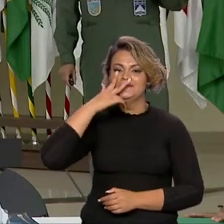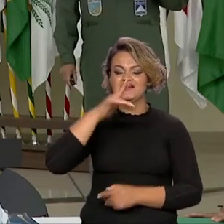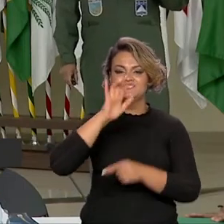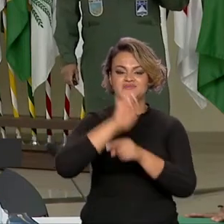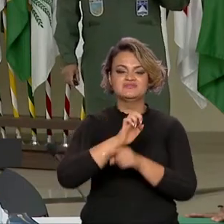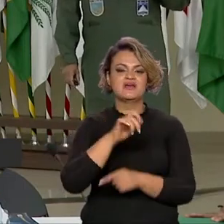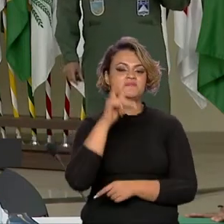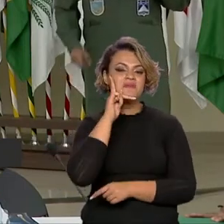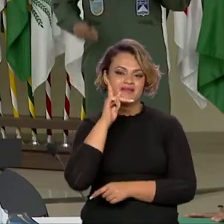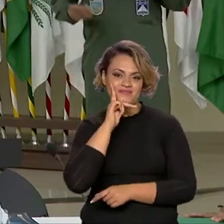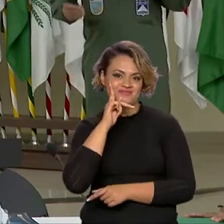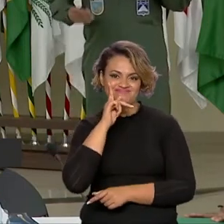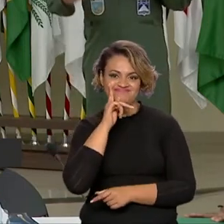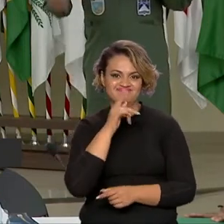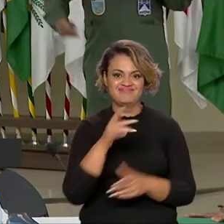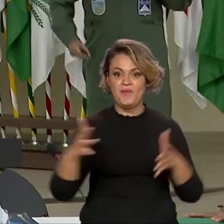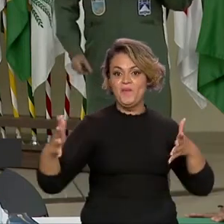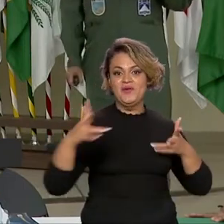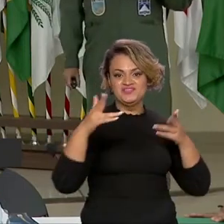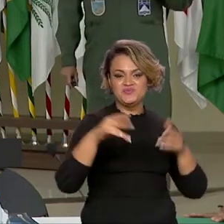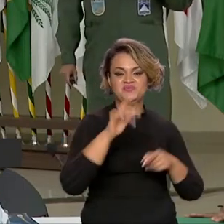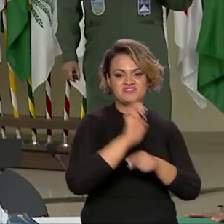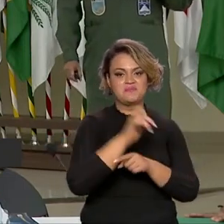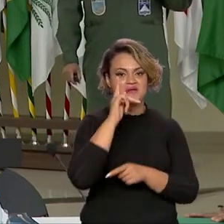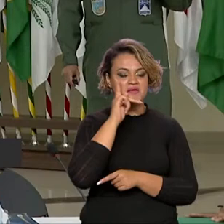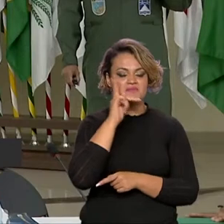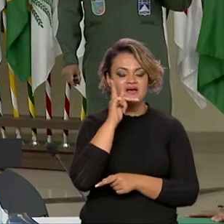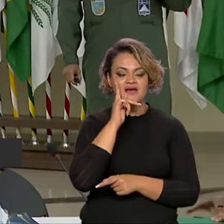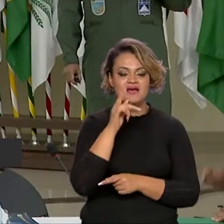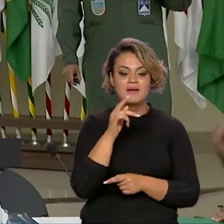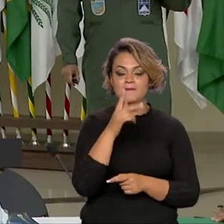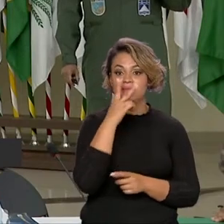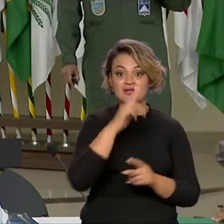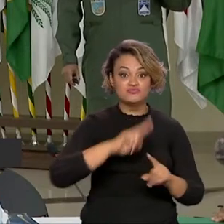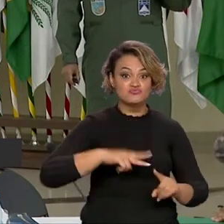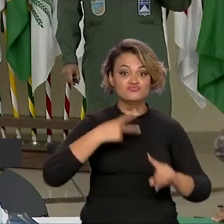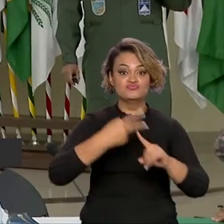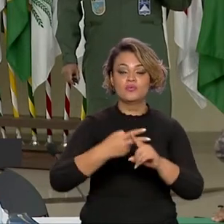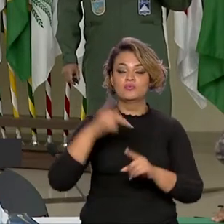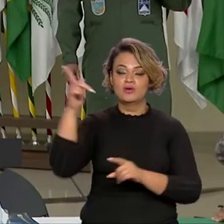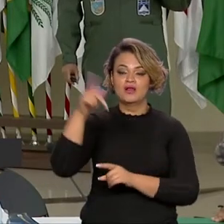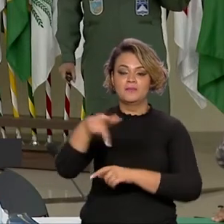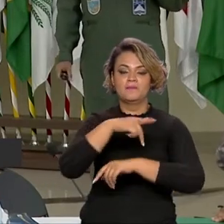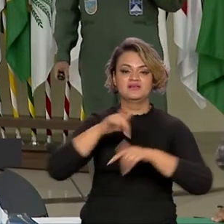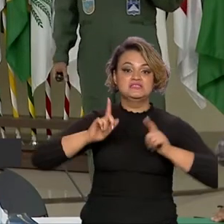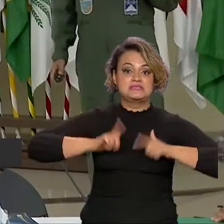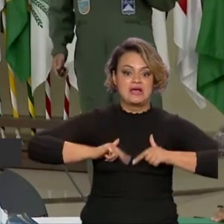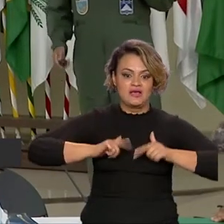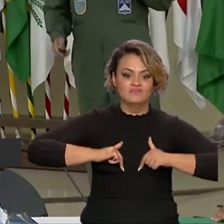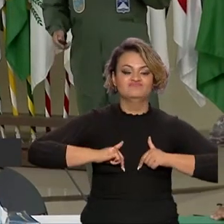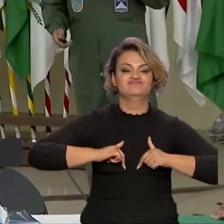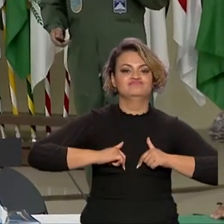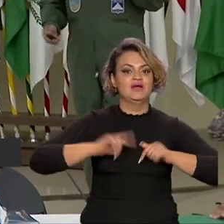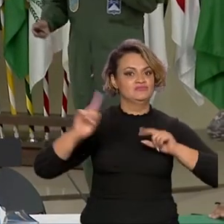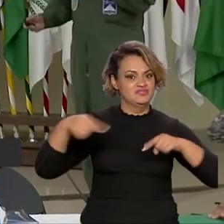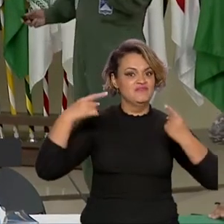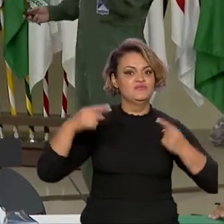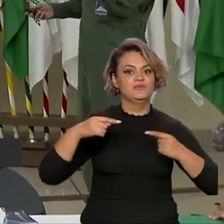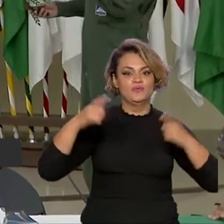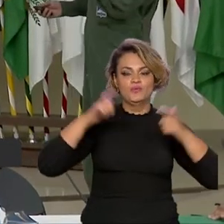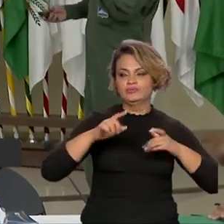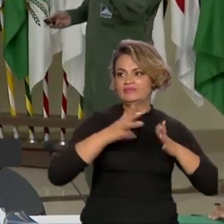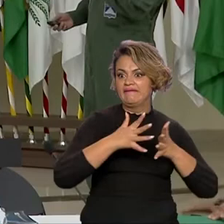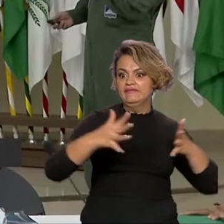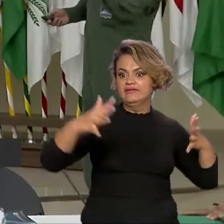estado da Paraíba, uma área que é 3 vezes a área do estado de Israel. Então, são os nossos desafios